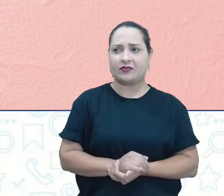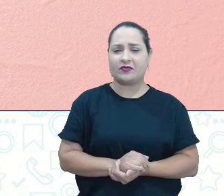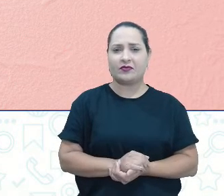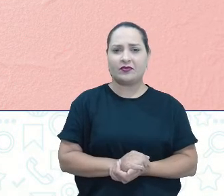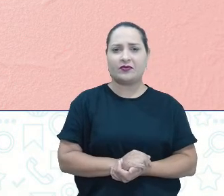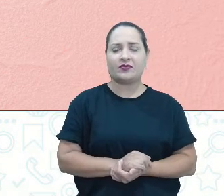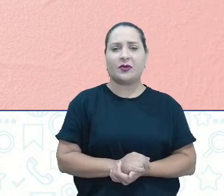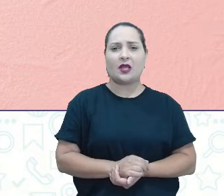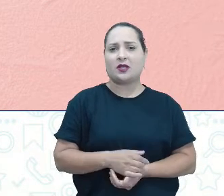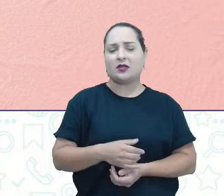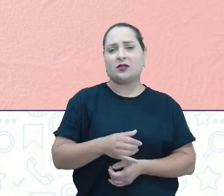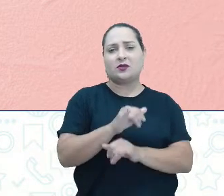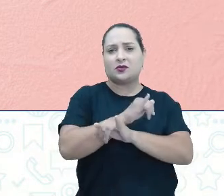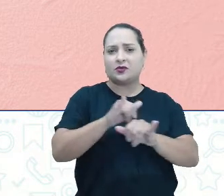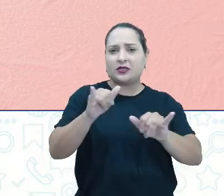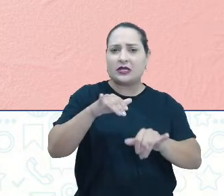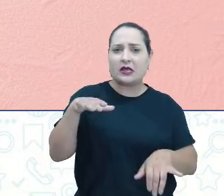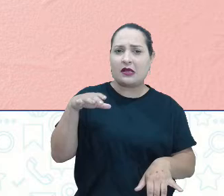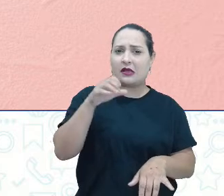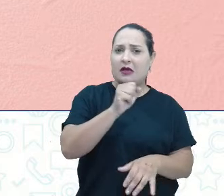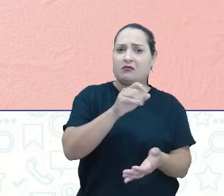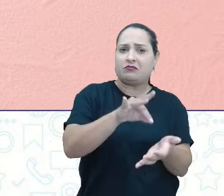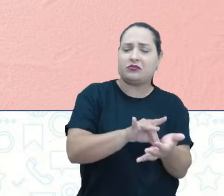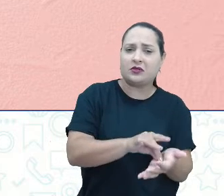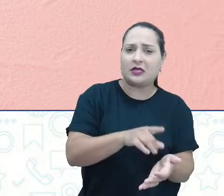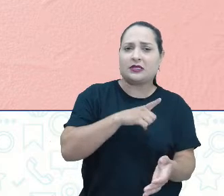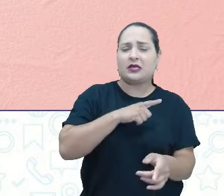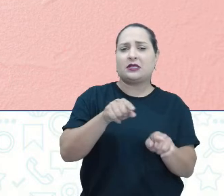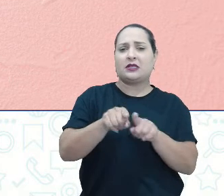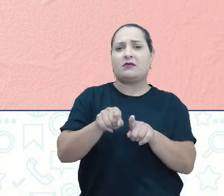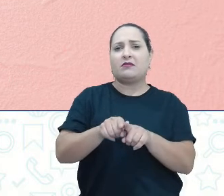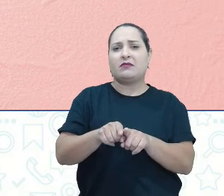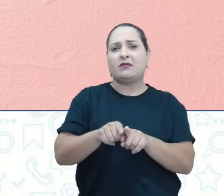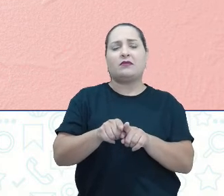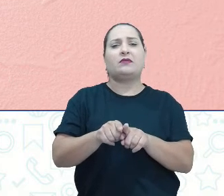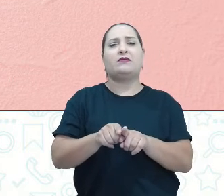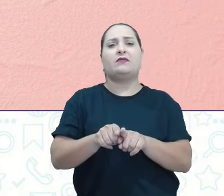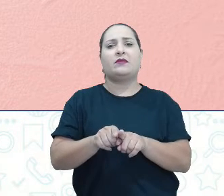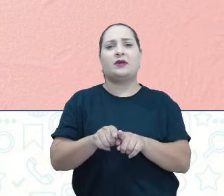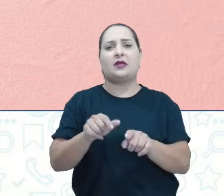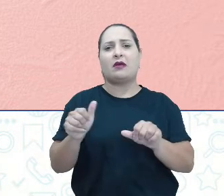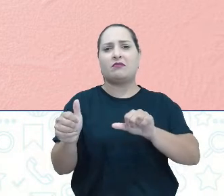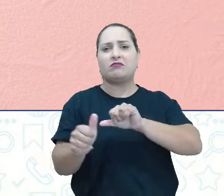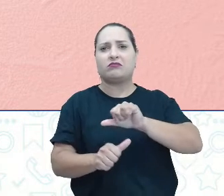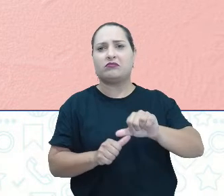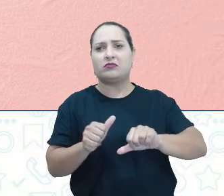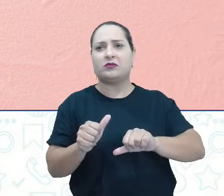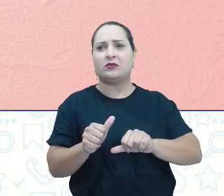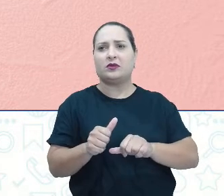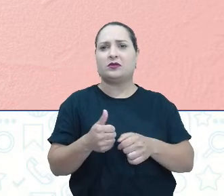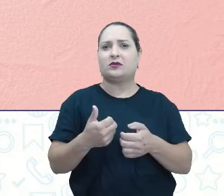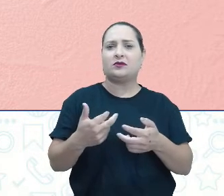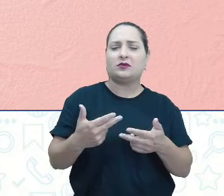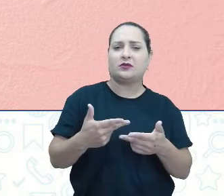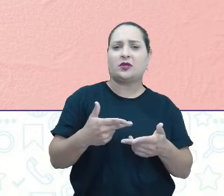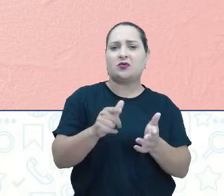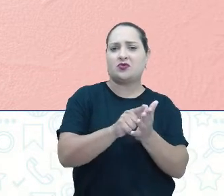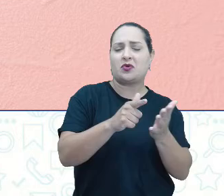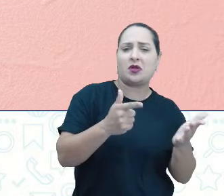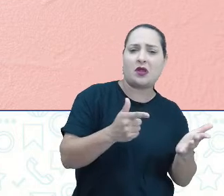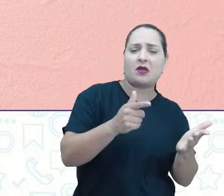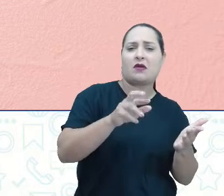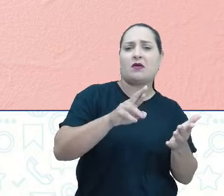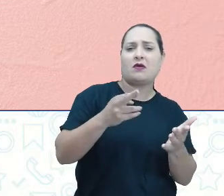mais imediatas, né? E reflete a imagem, o posicionamento editorial do veículo. Então, um jornal, uma revista